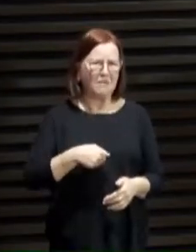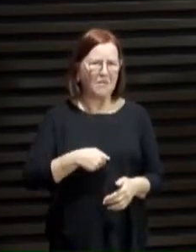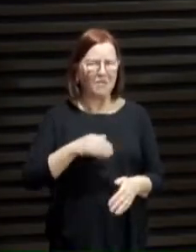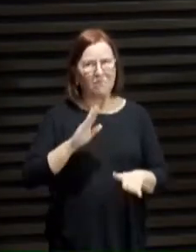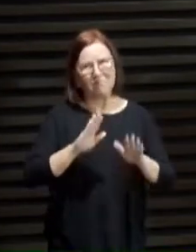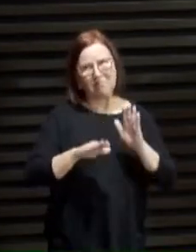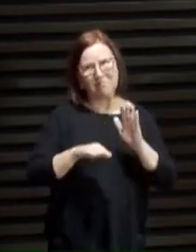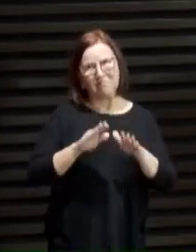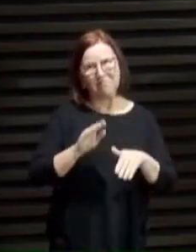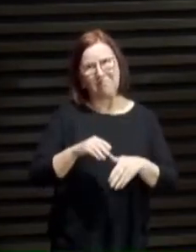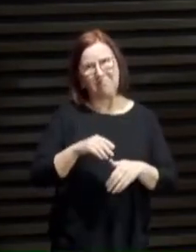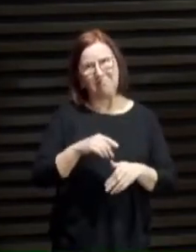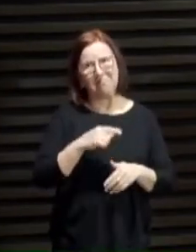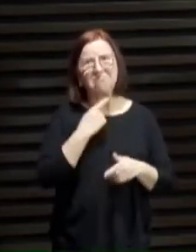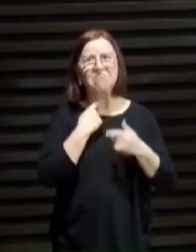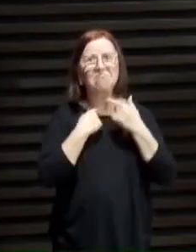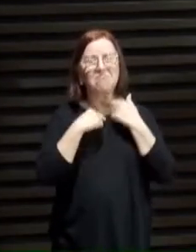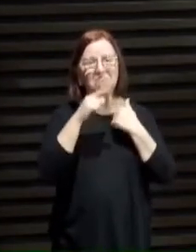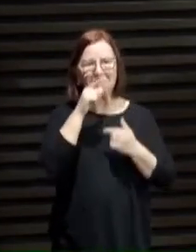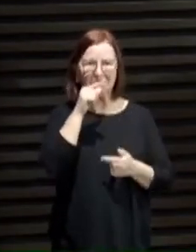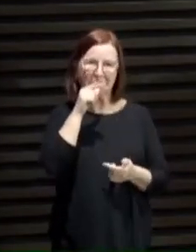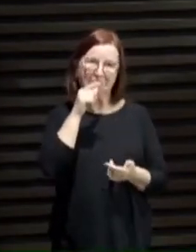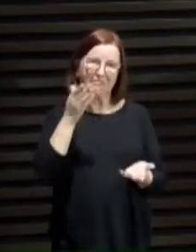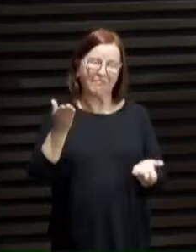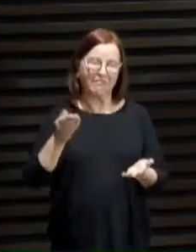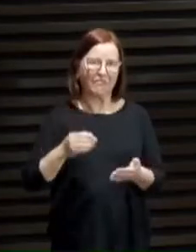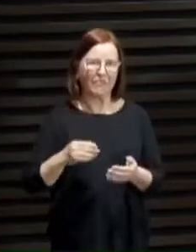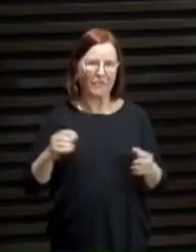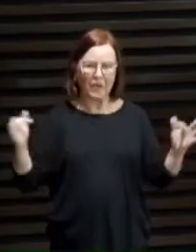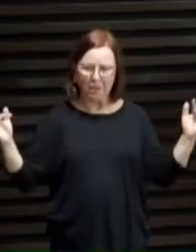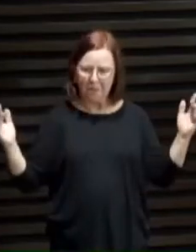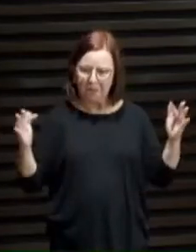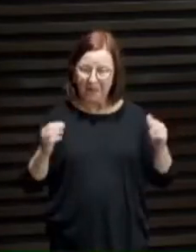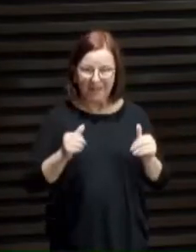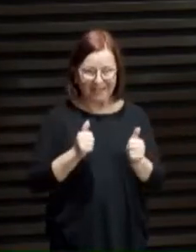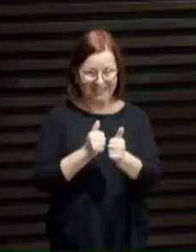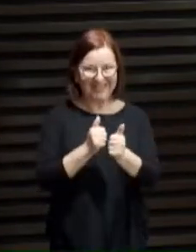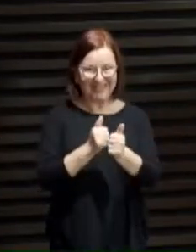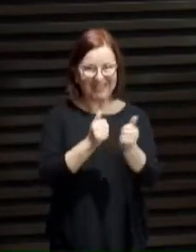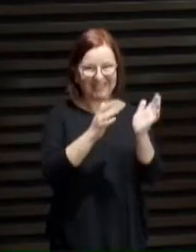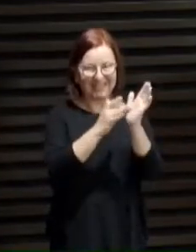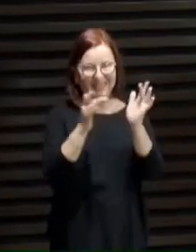com sede. Aquela multidão está seguindo Jesus.